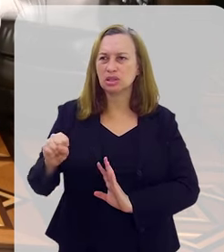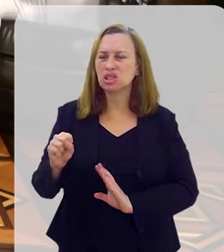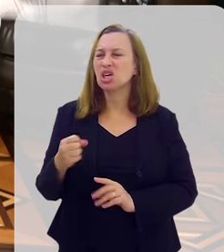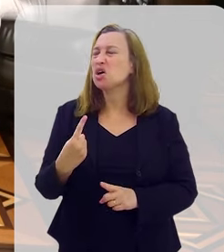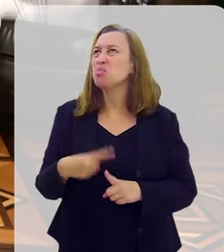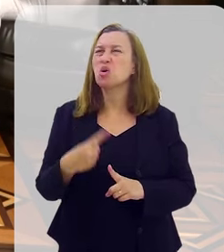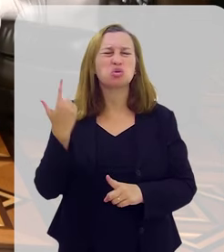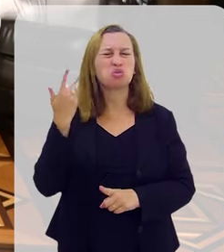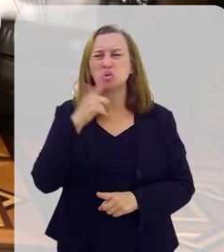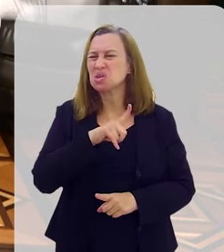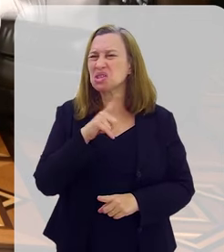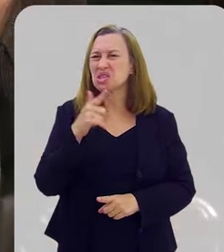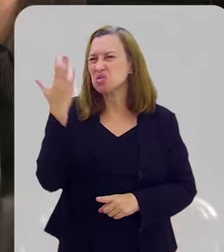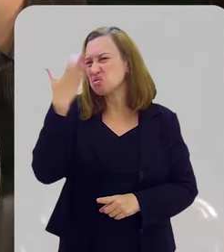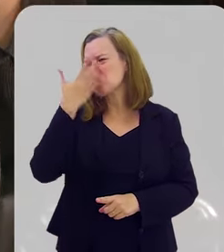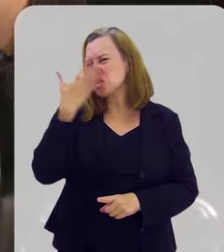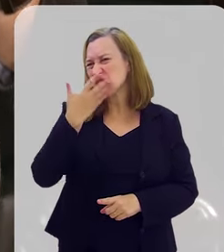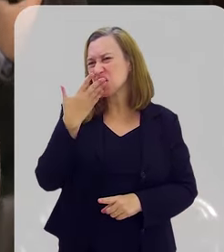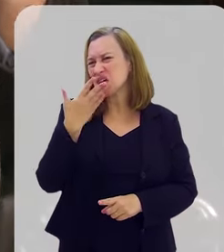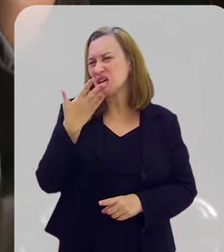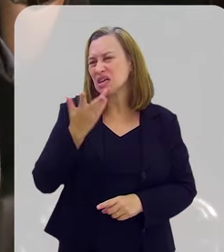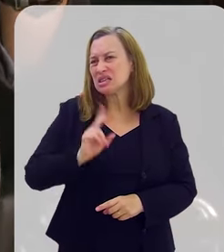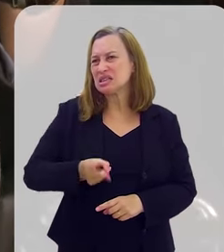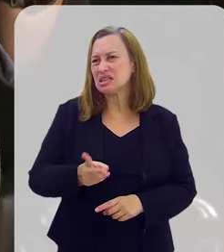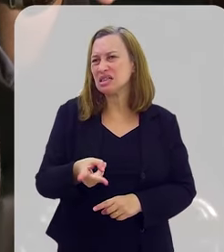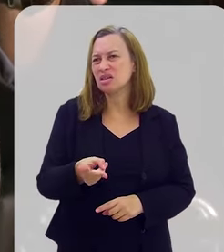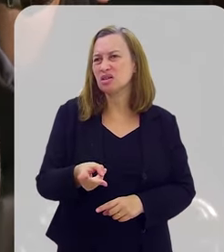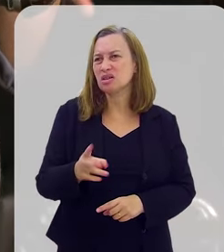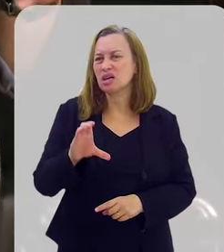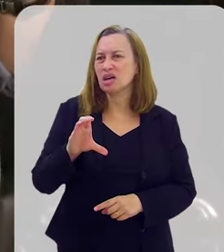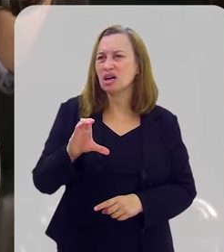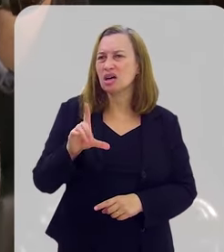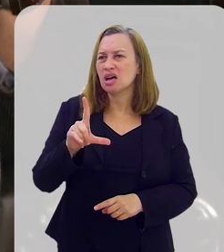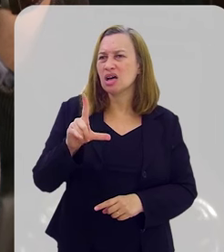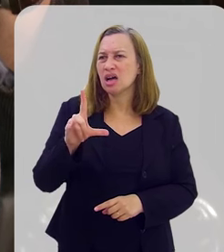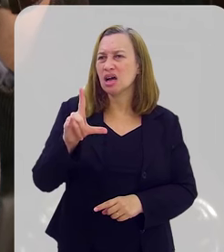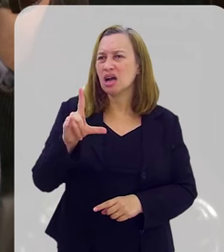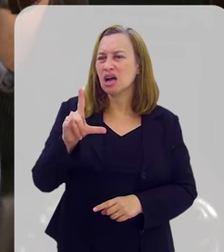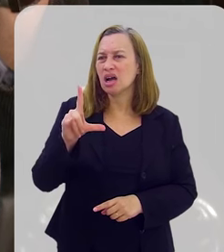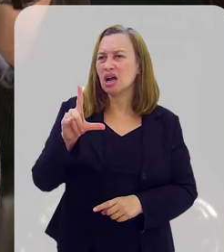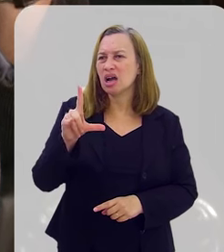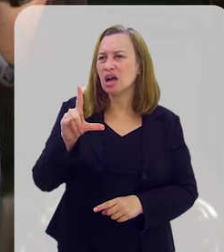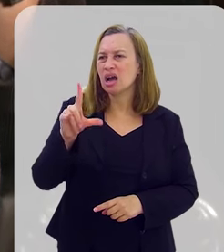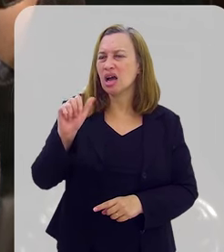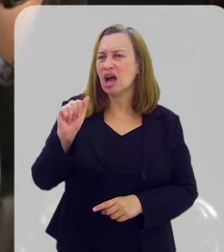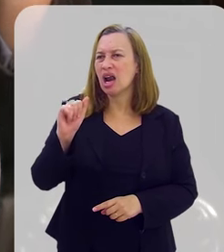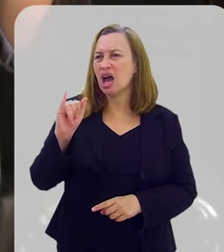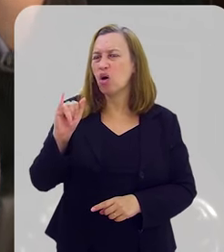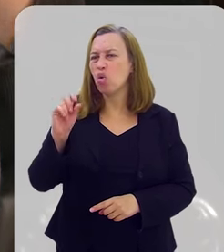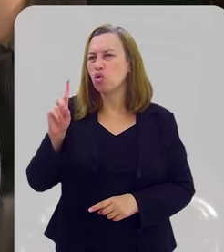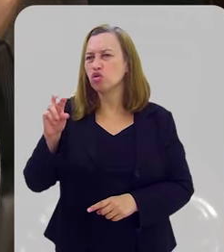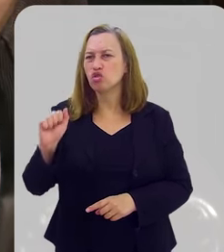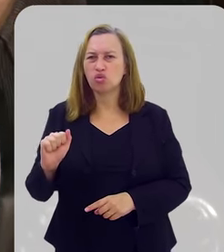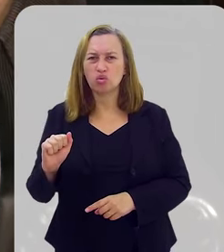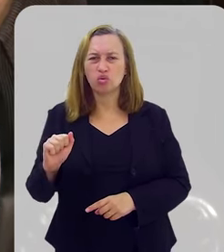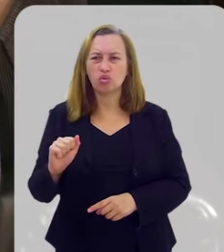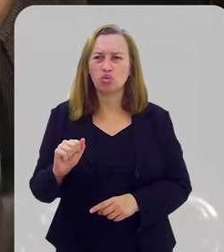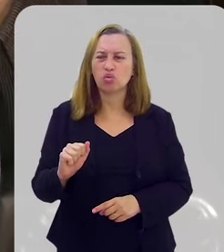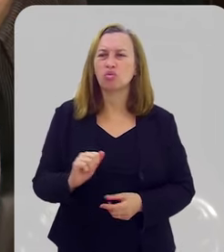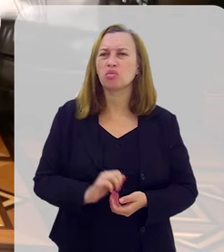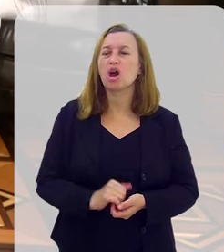Sim, é a mesma base musical. E por que eu não consigo mais ver com tanta frequência Cláudio o Pinho? Por que eu